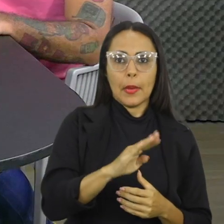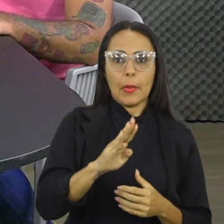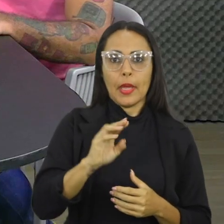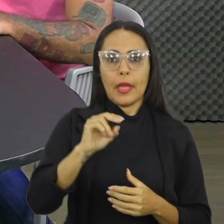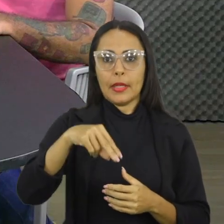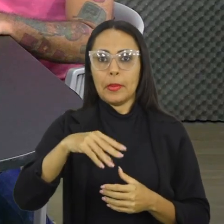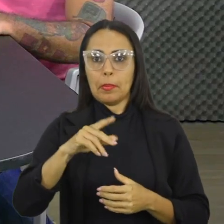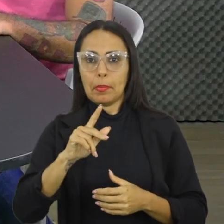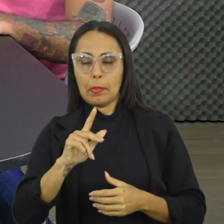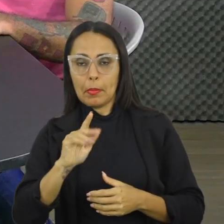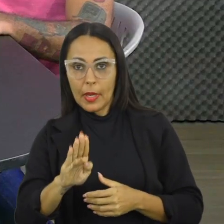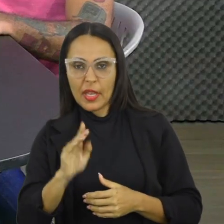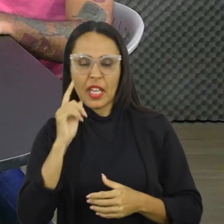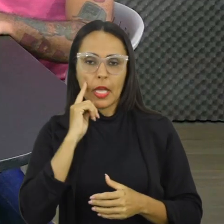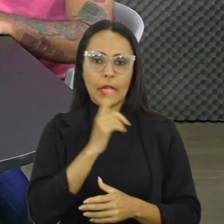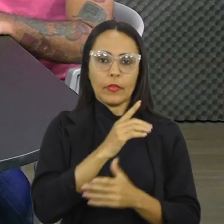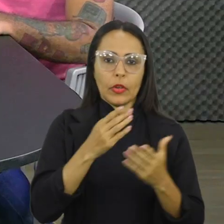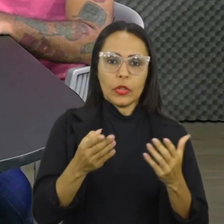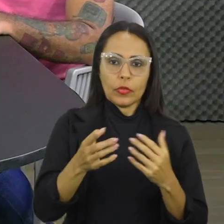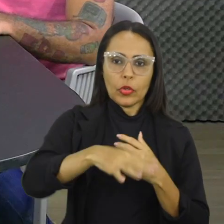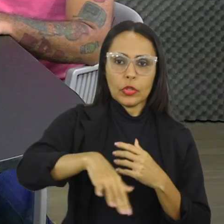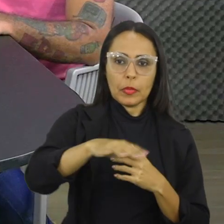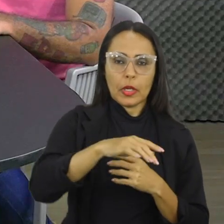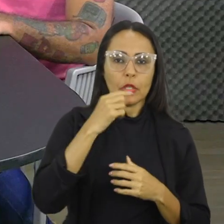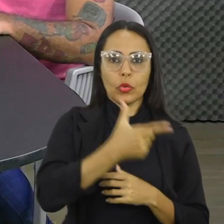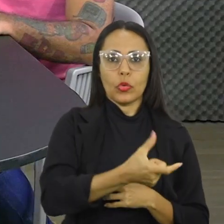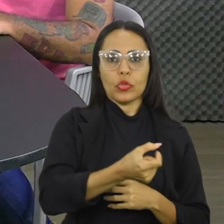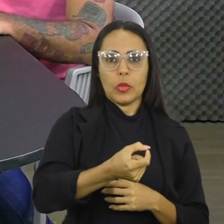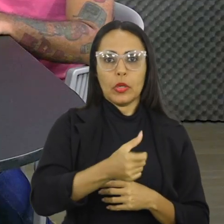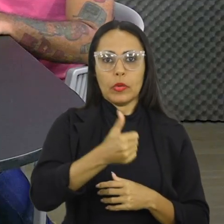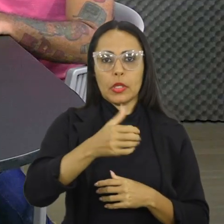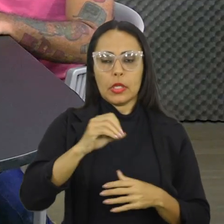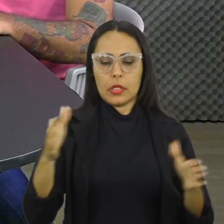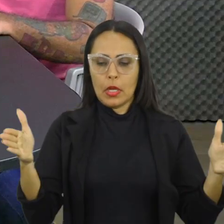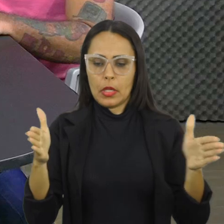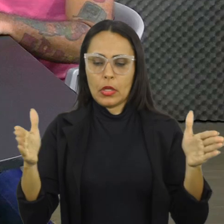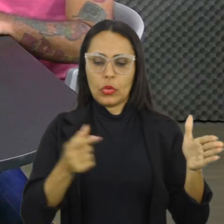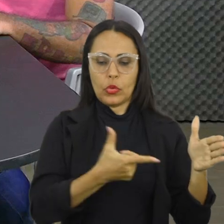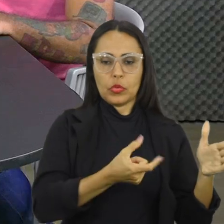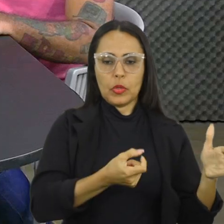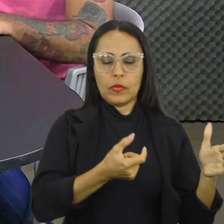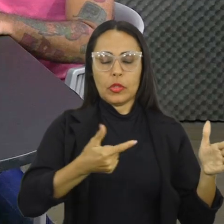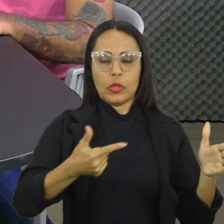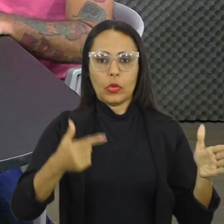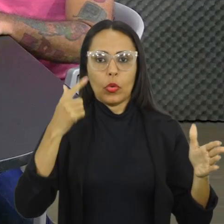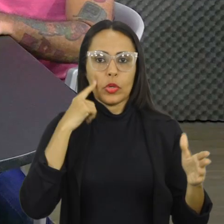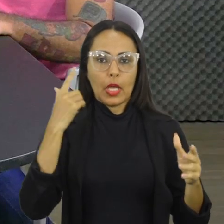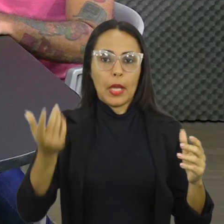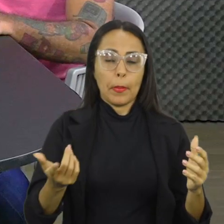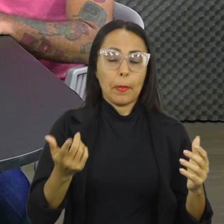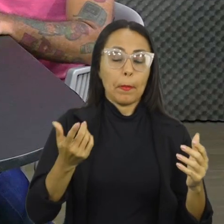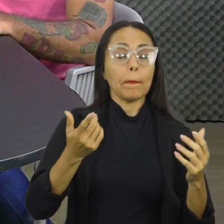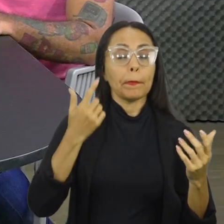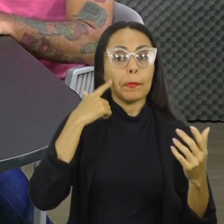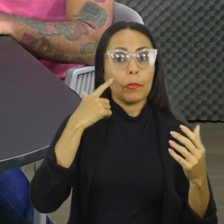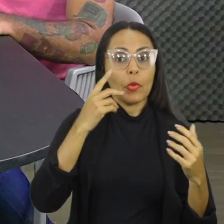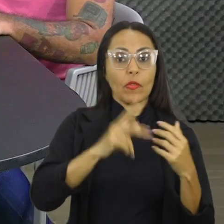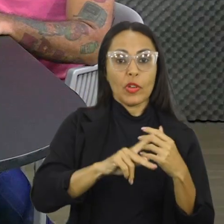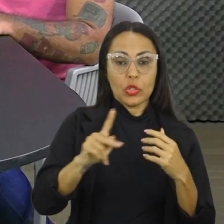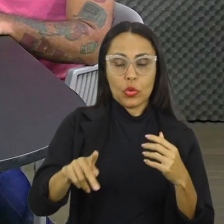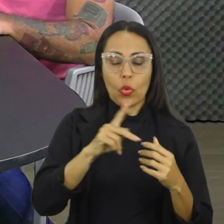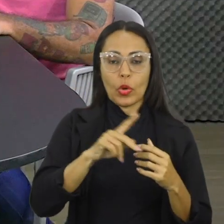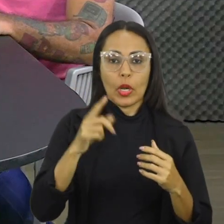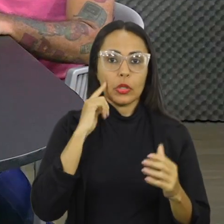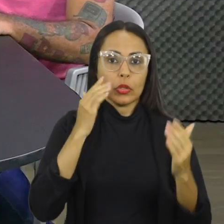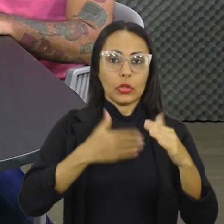STBNB e foi maestrina de seu coro sinfônico de 2015 até 2022. É professora concursada em regência no Conservatório Pernambucano de